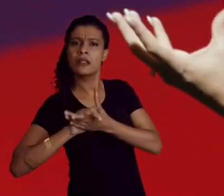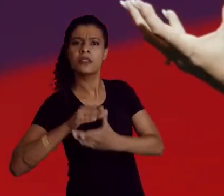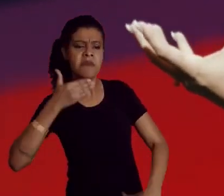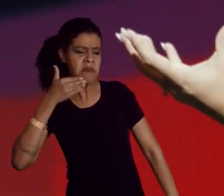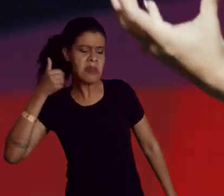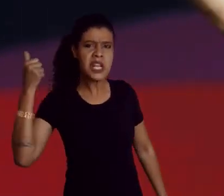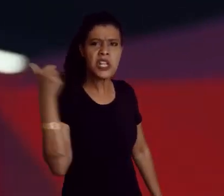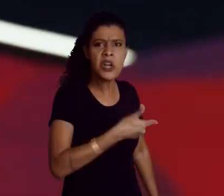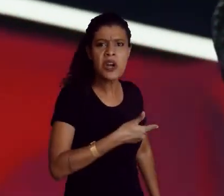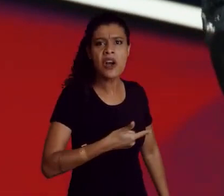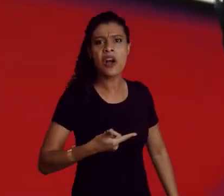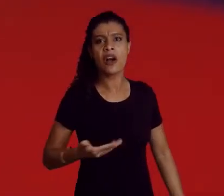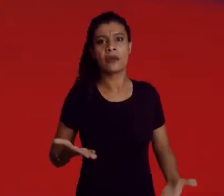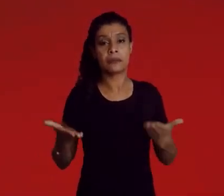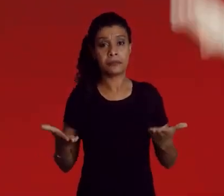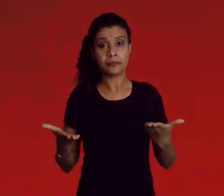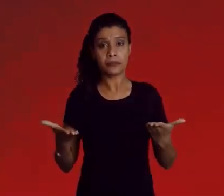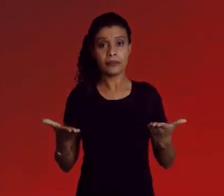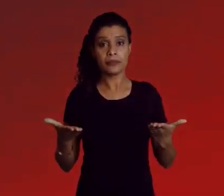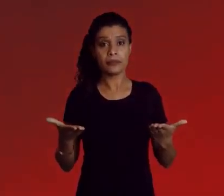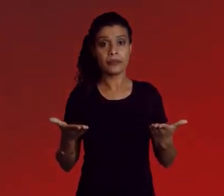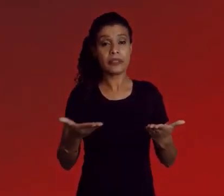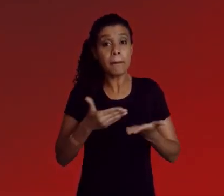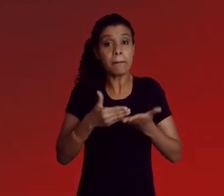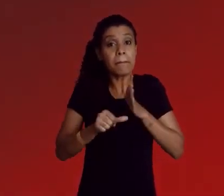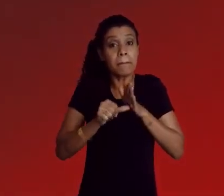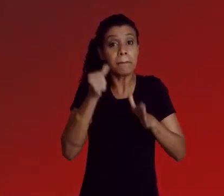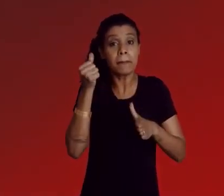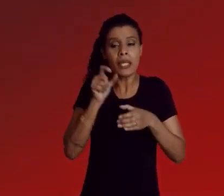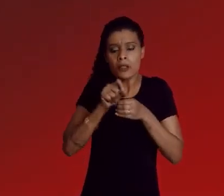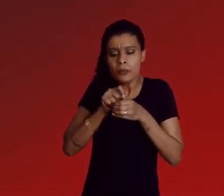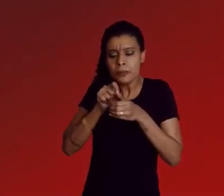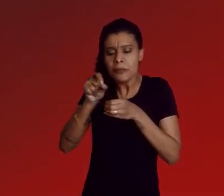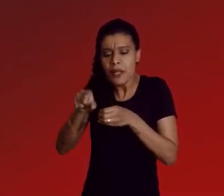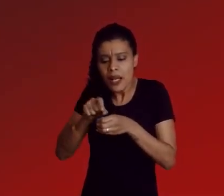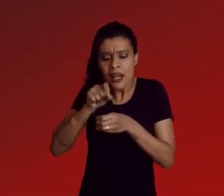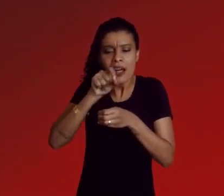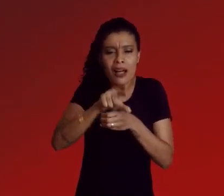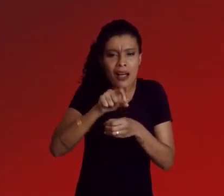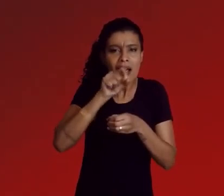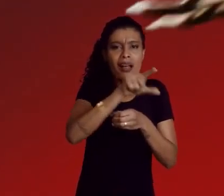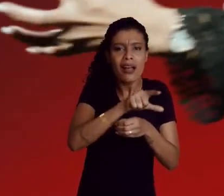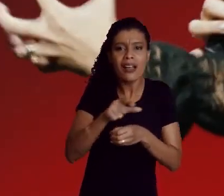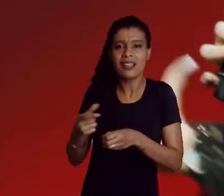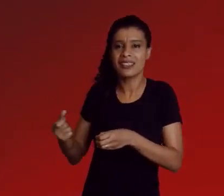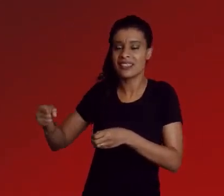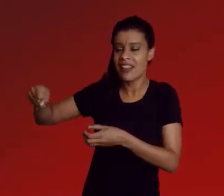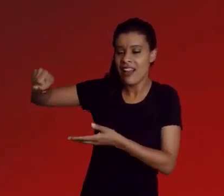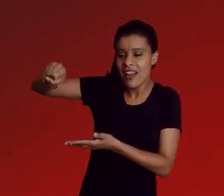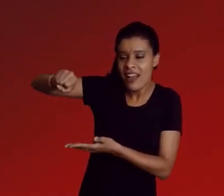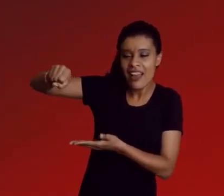estou colhendo. Gente, primeiro nós plantamos, nós regamos, nós cuidamos, tiramos